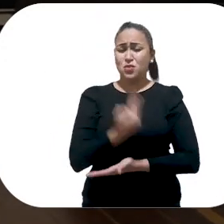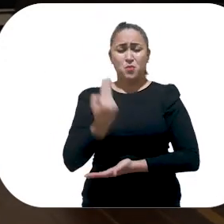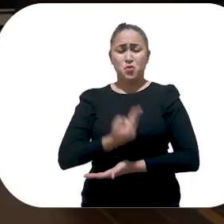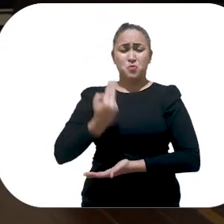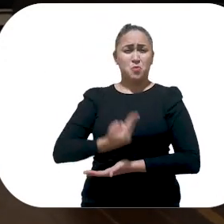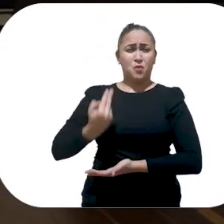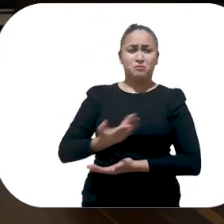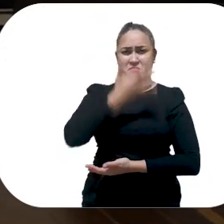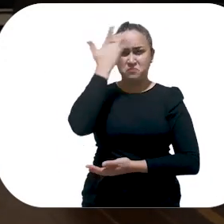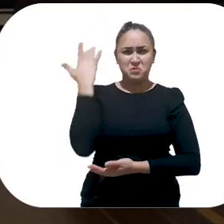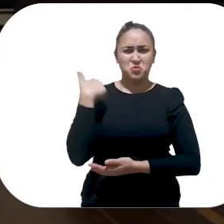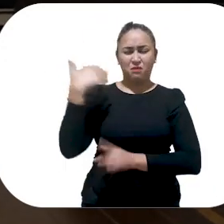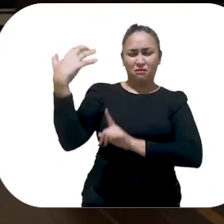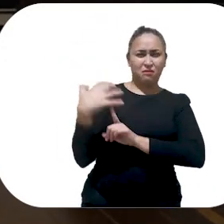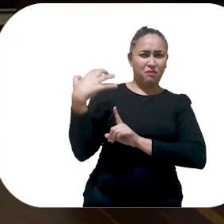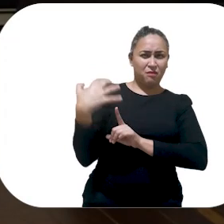aqueles que me usam.